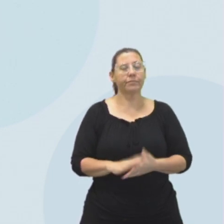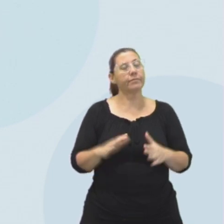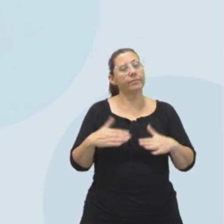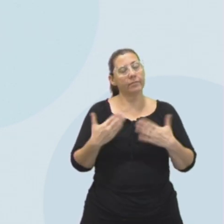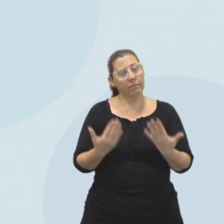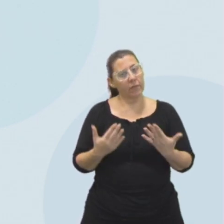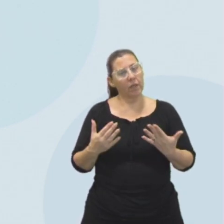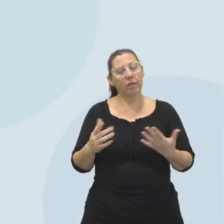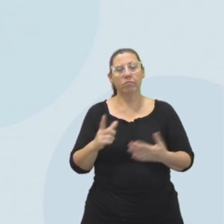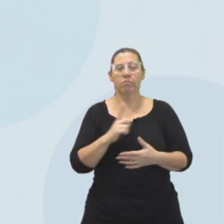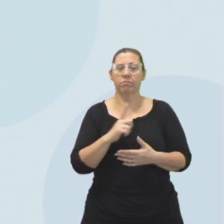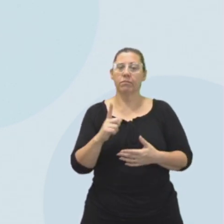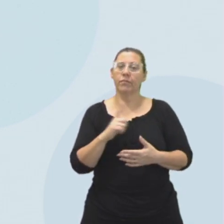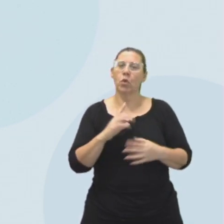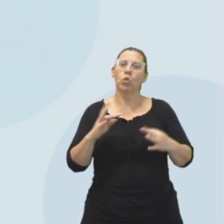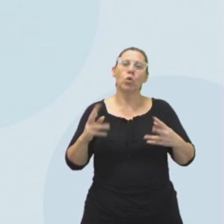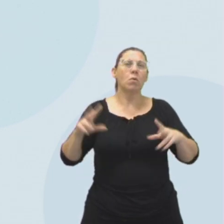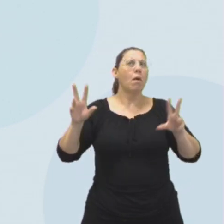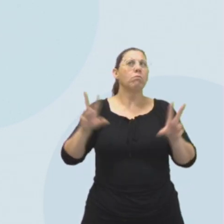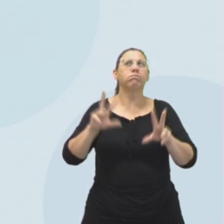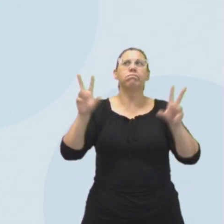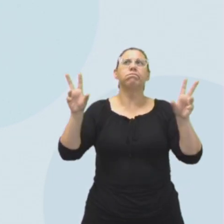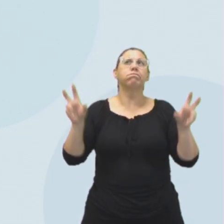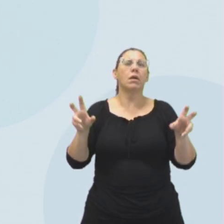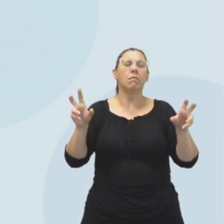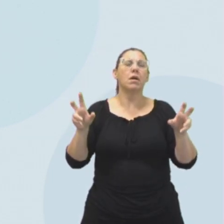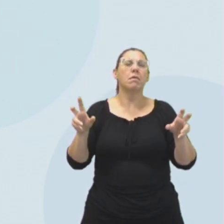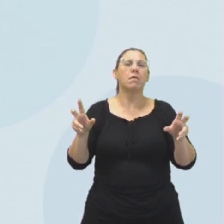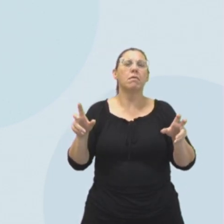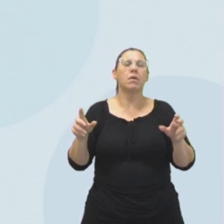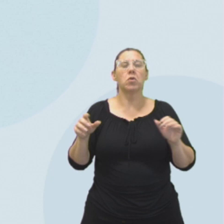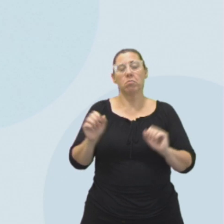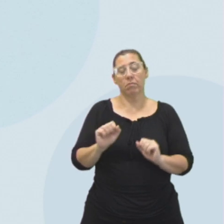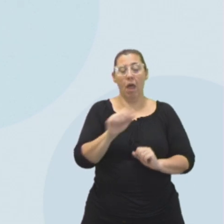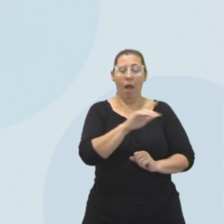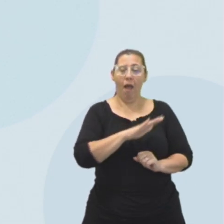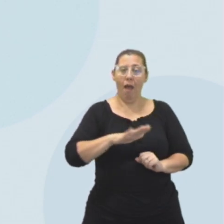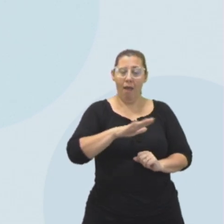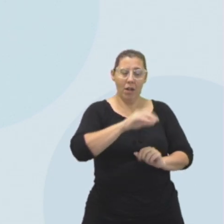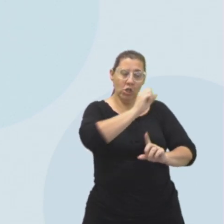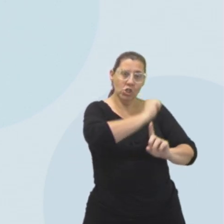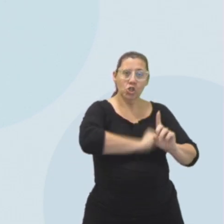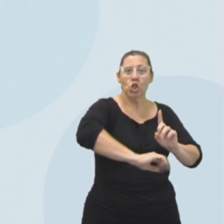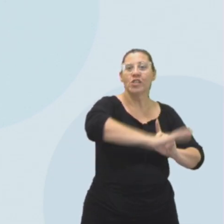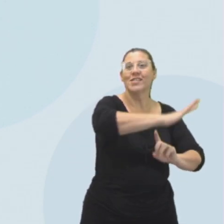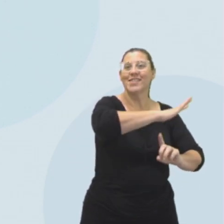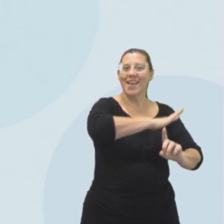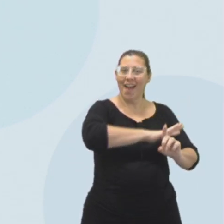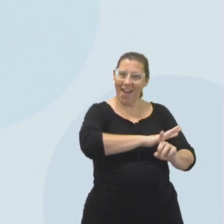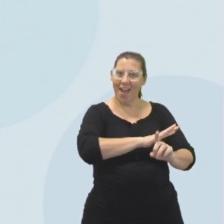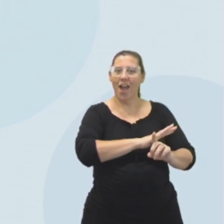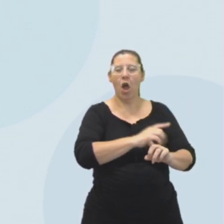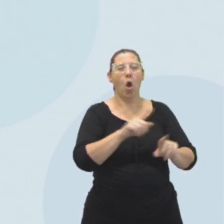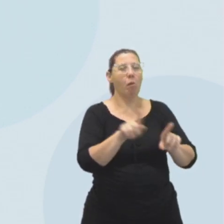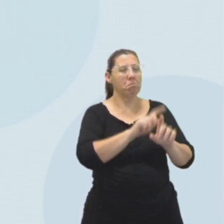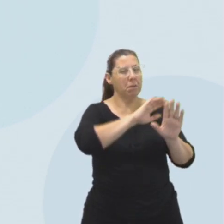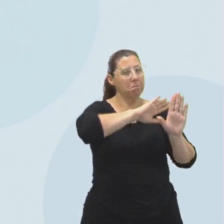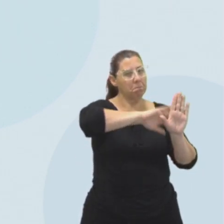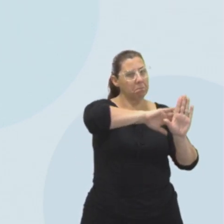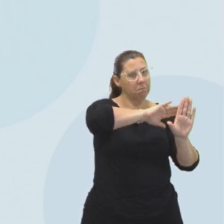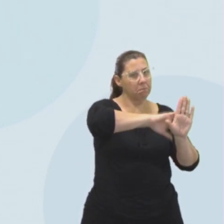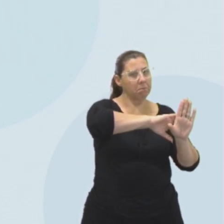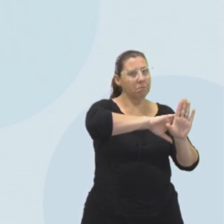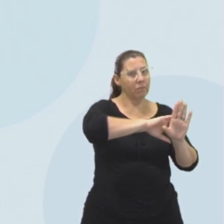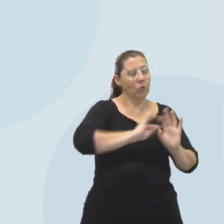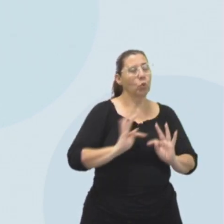tudo uma teoria e um aspecto social, emocional, sensível e subjetivo por